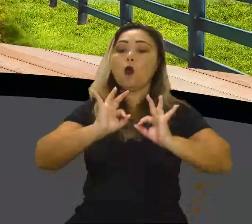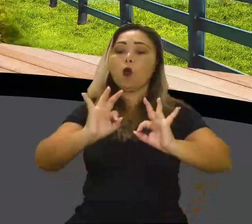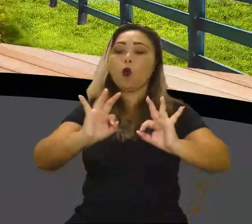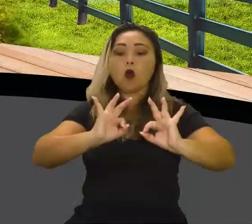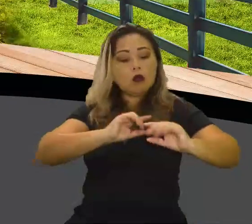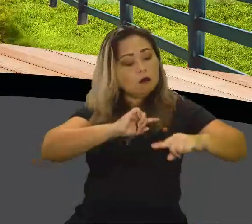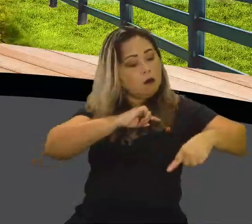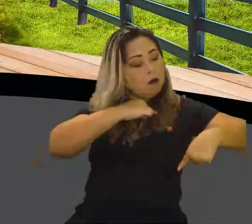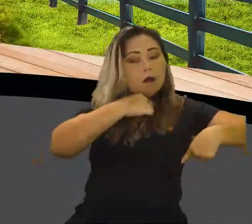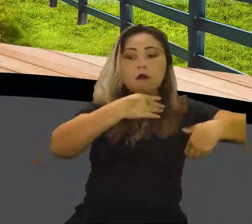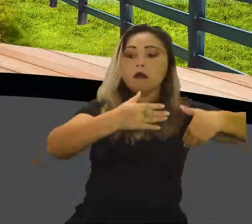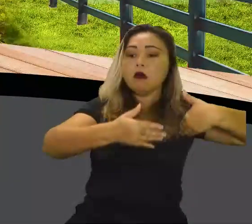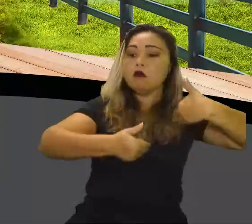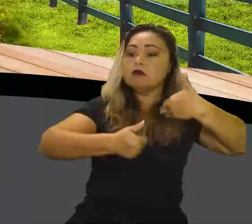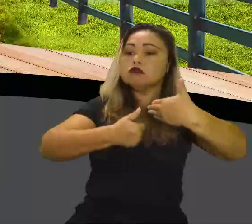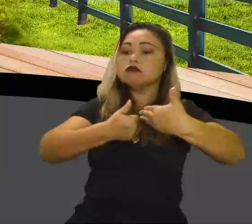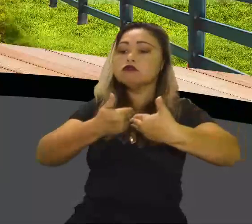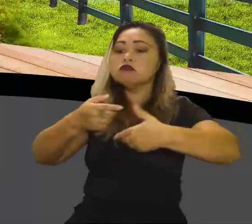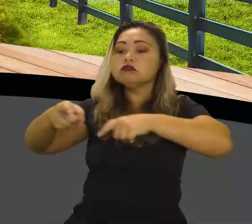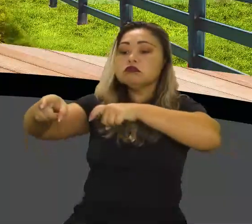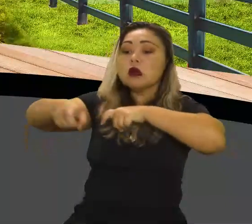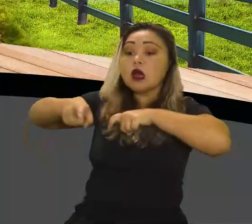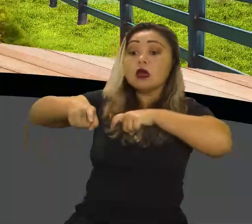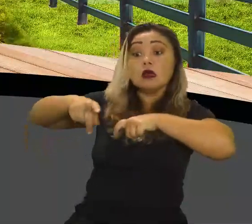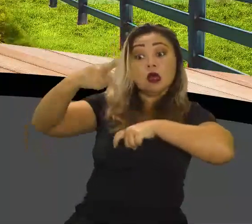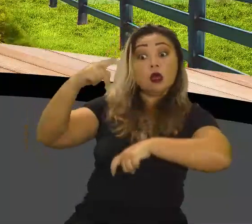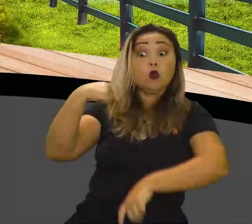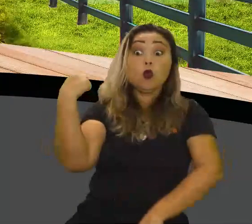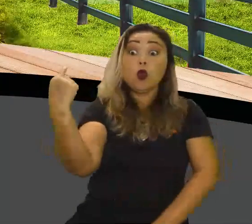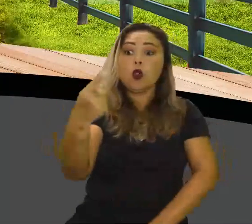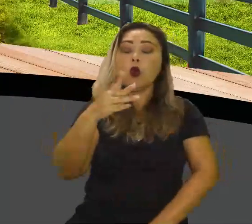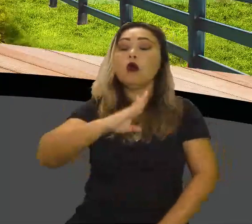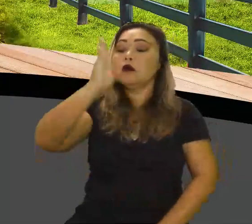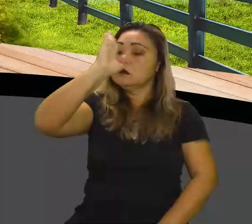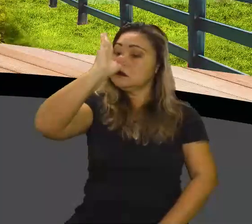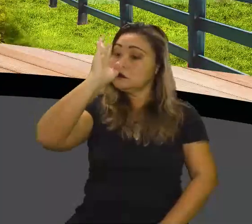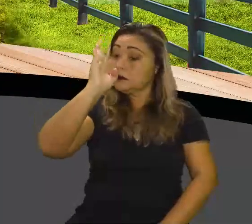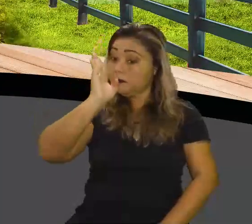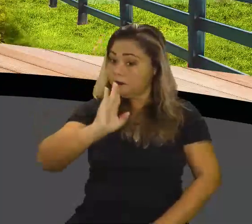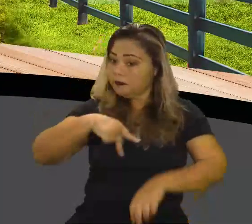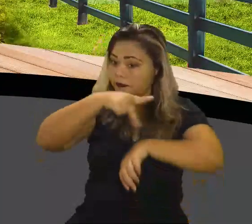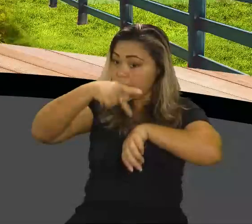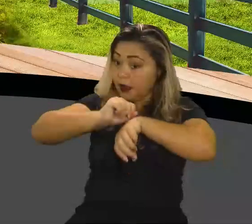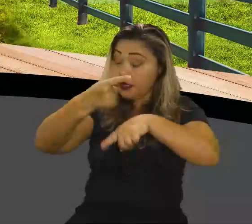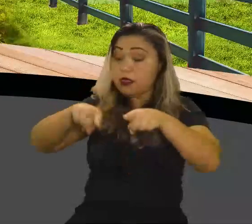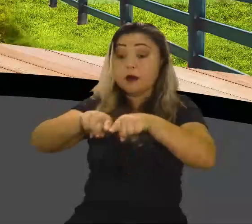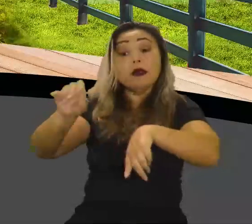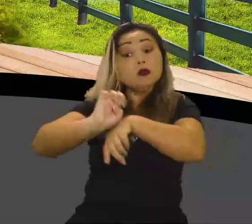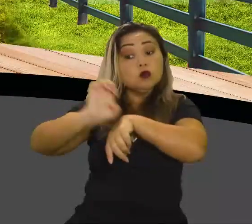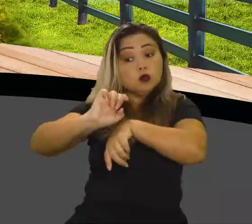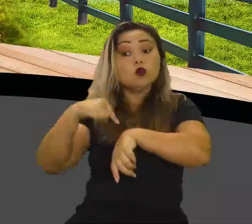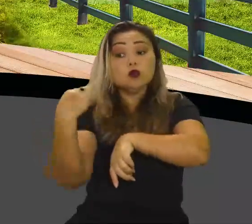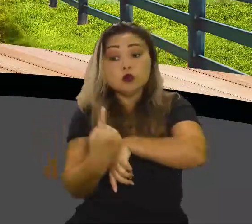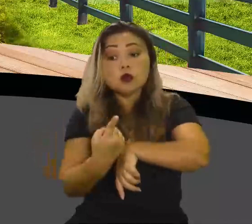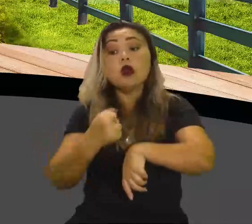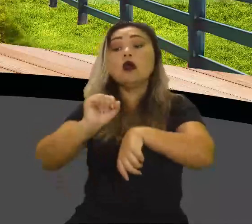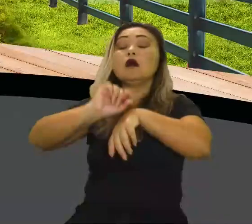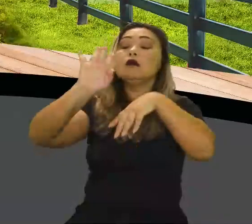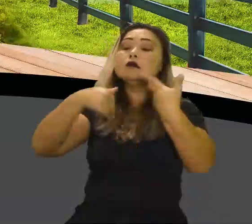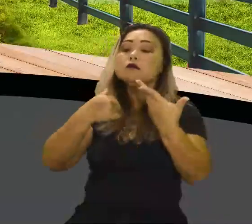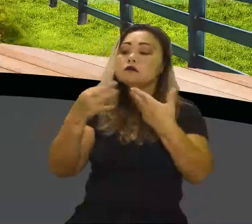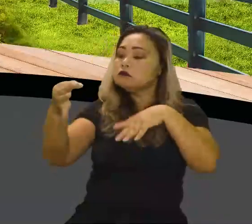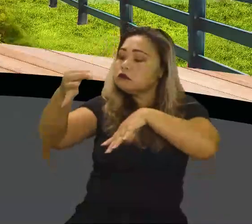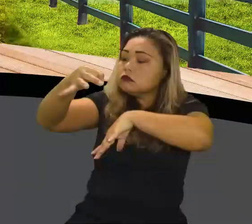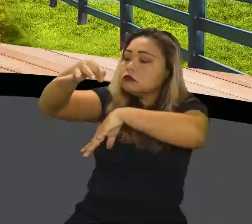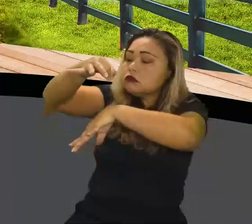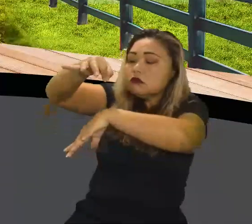do processo da agricultura no nosso país, no nosso estado, porque essas menininhas aí, elas também